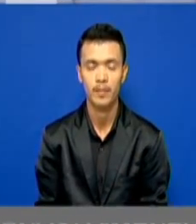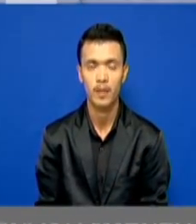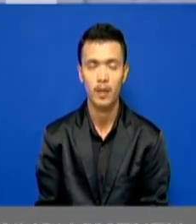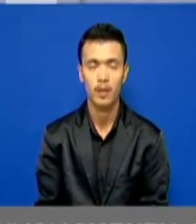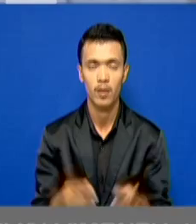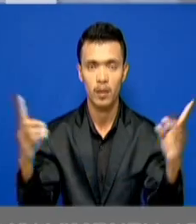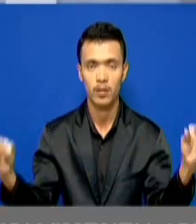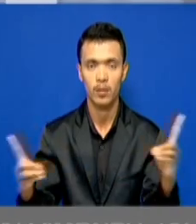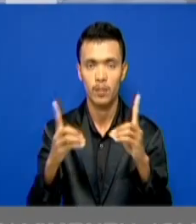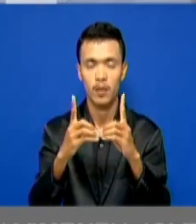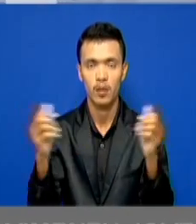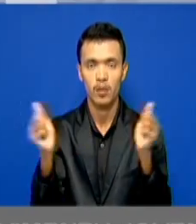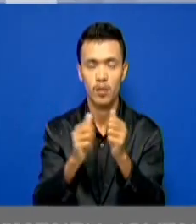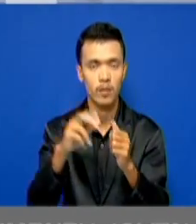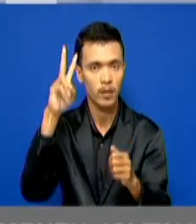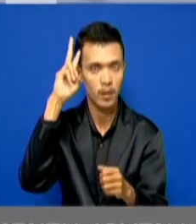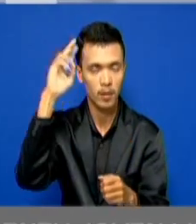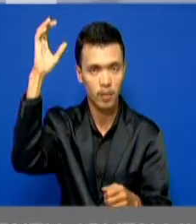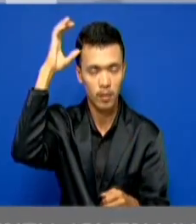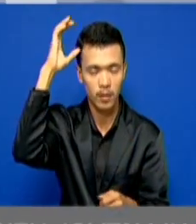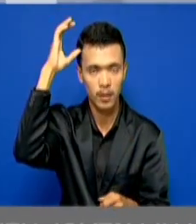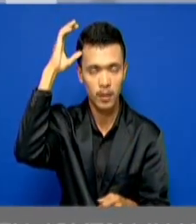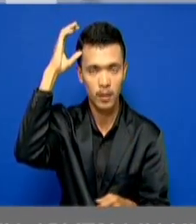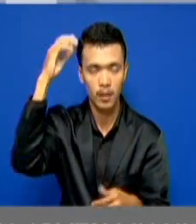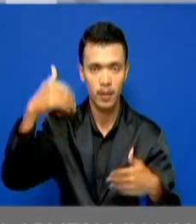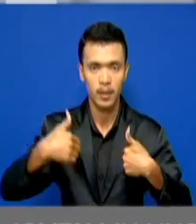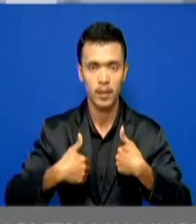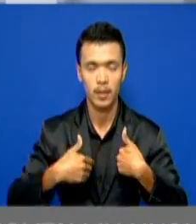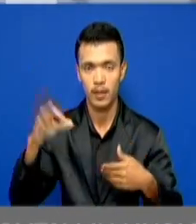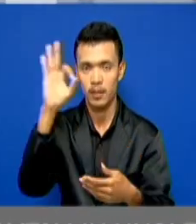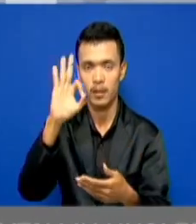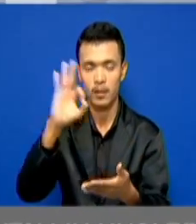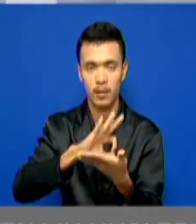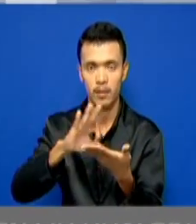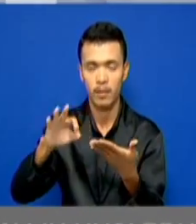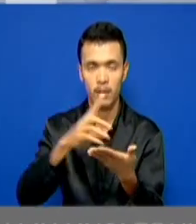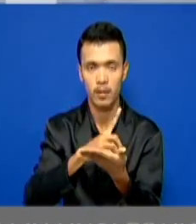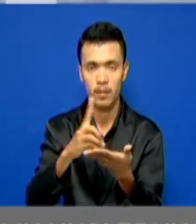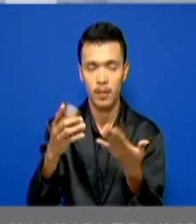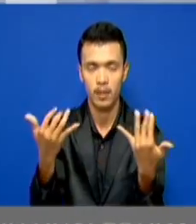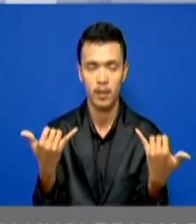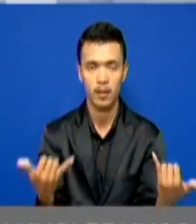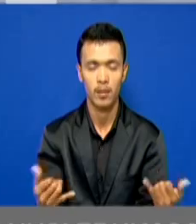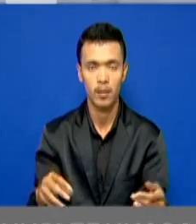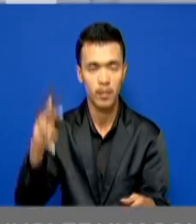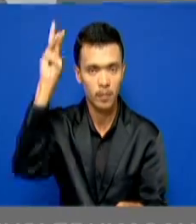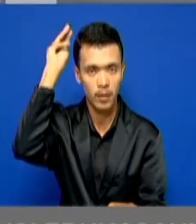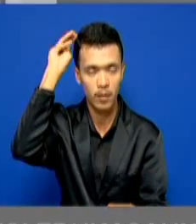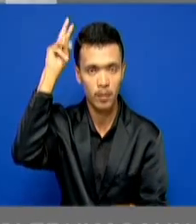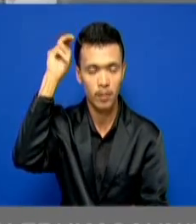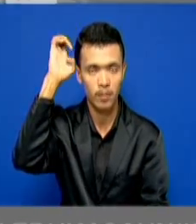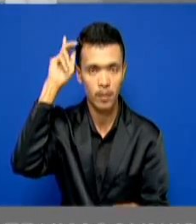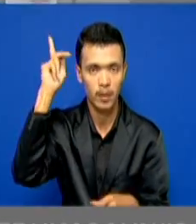no Assoromalo, Rodom Virgílio Cardeal do Carmo de Silva, e a sexta-feira, Semana Ney. Ministro Estado,